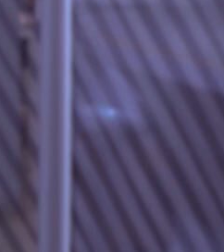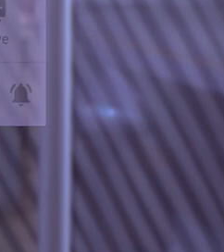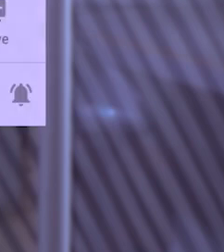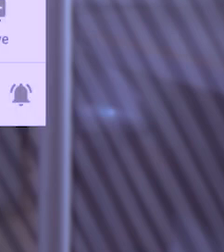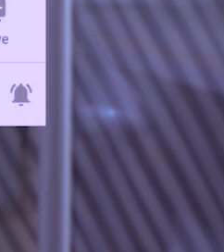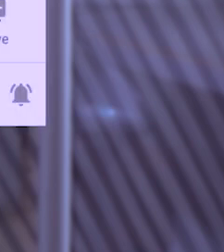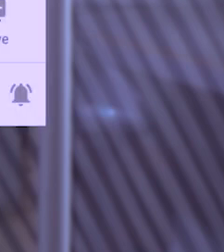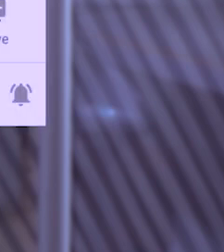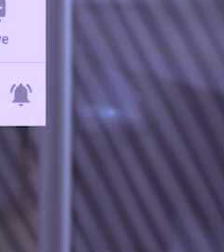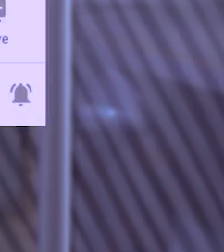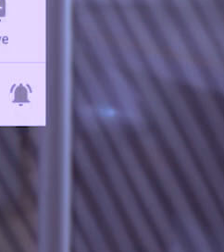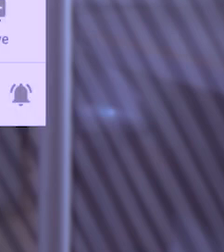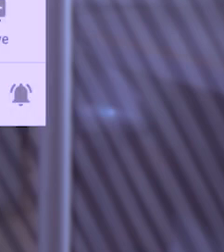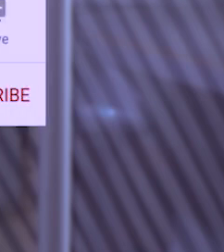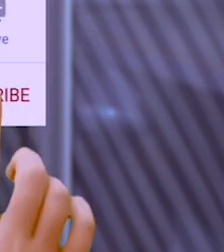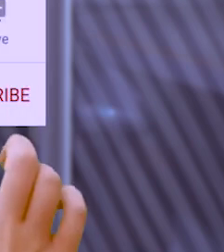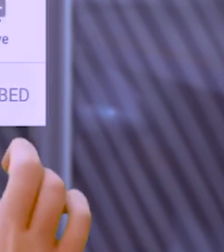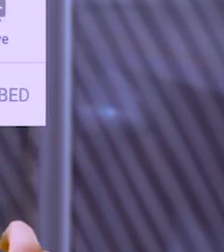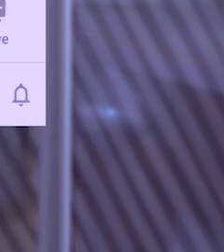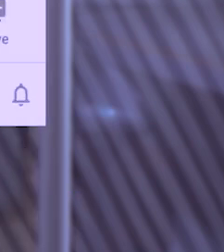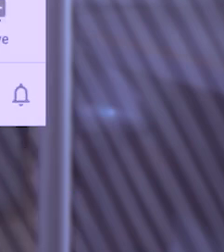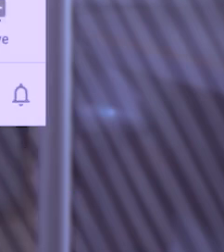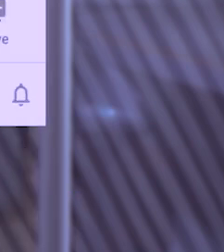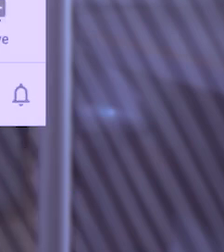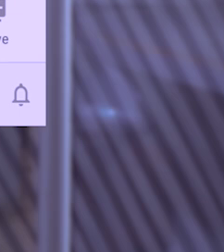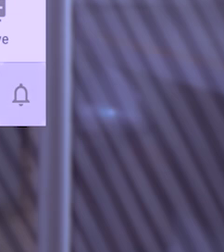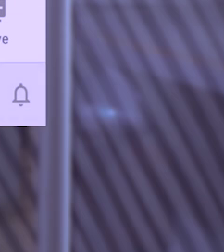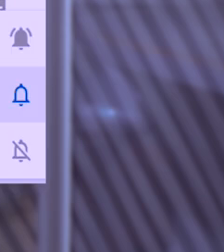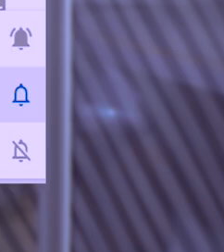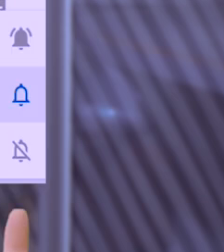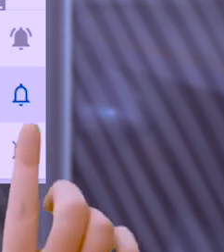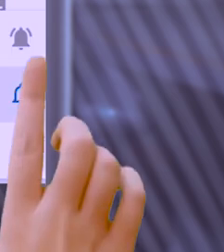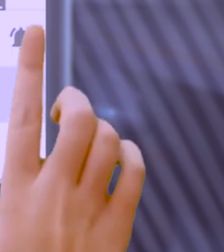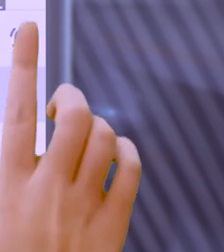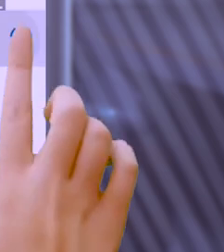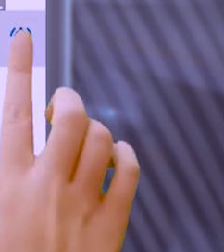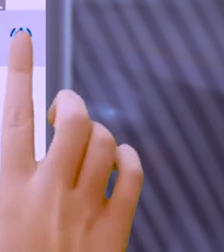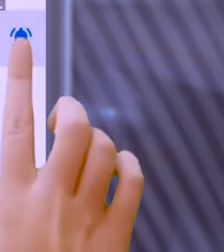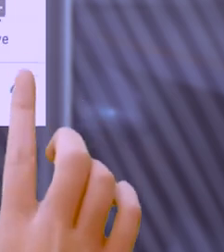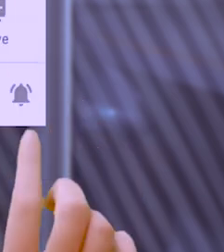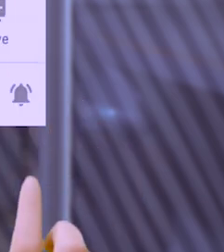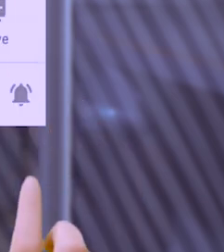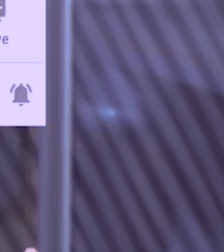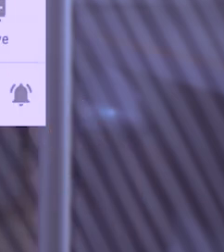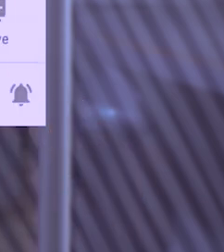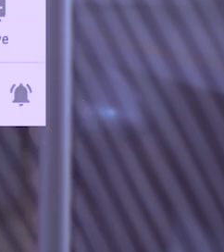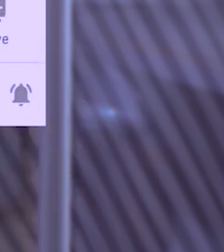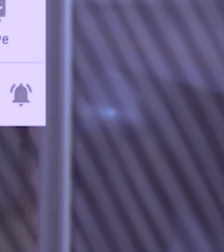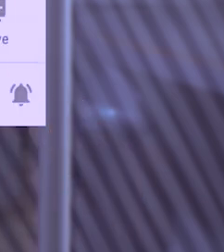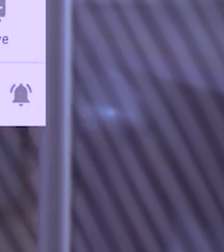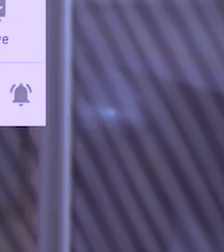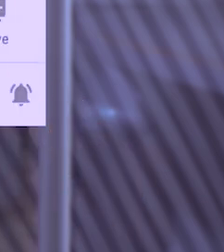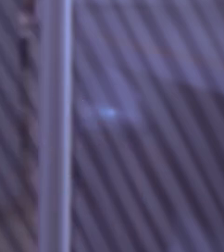Before you watch this video, don't forget to like and subscribe to Social Media Hegemon TV, and do not forget to press the notification button and to get